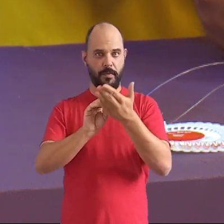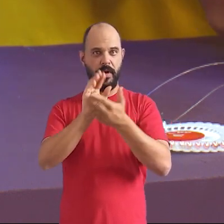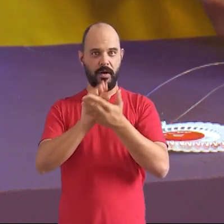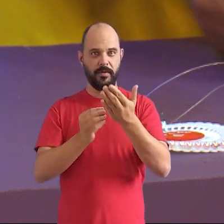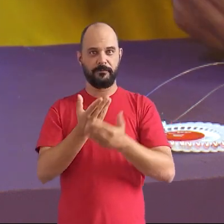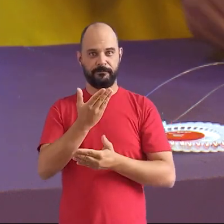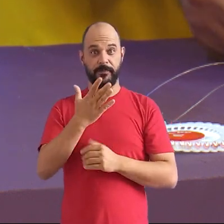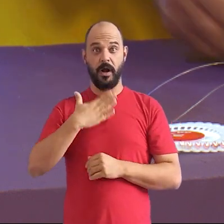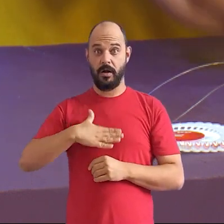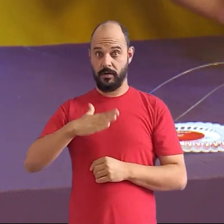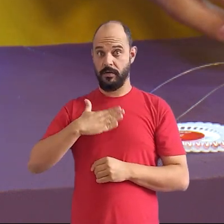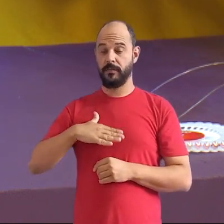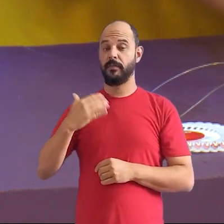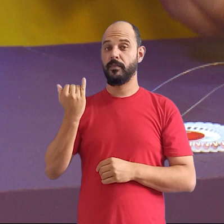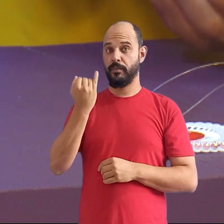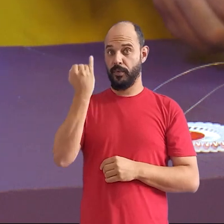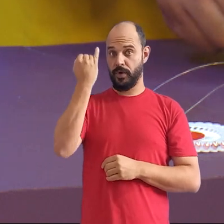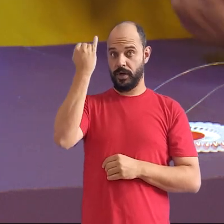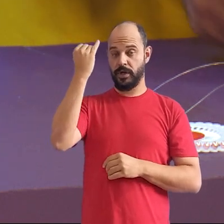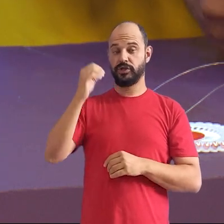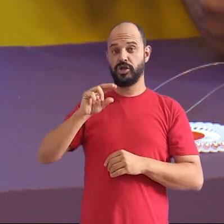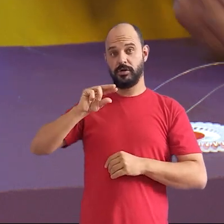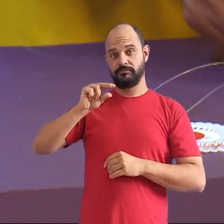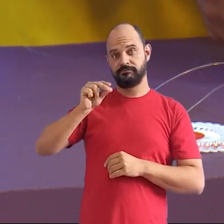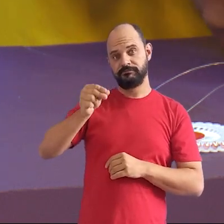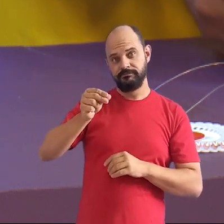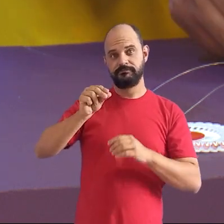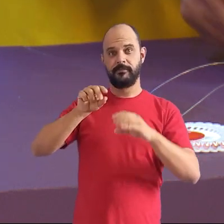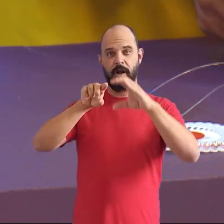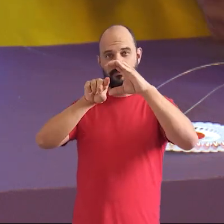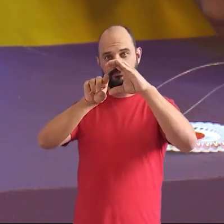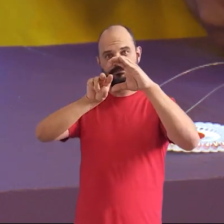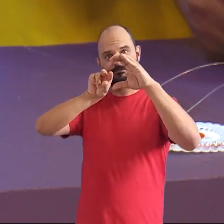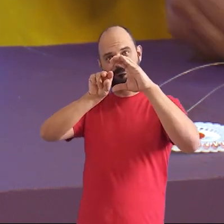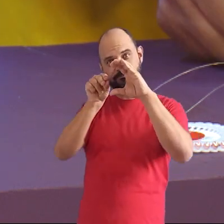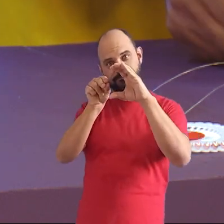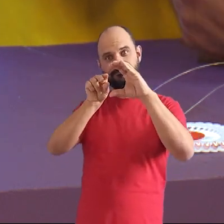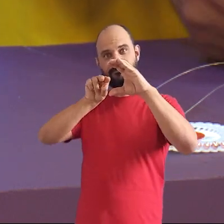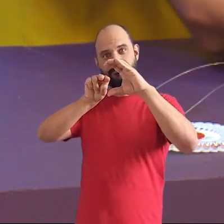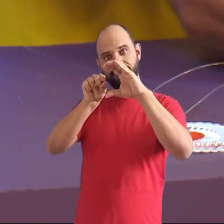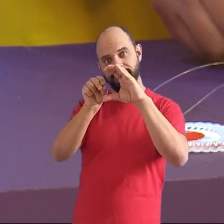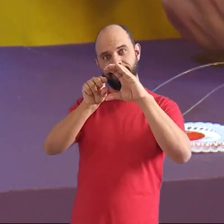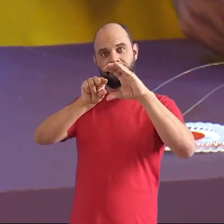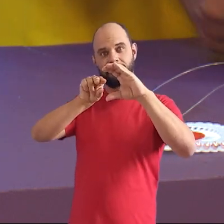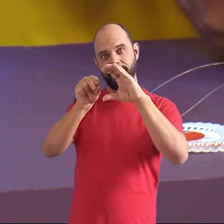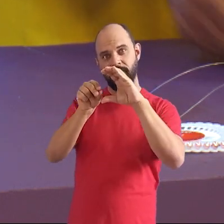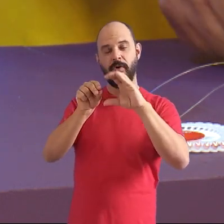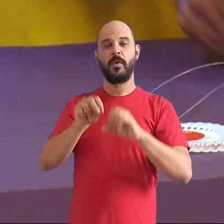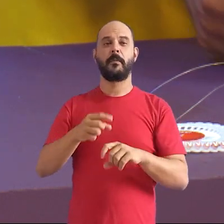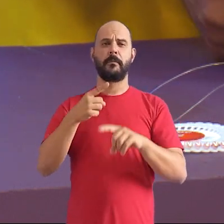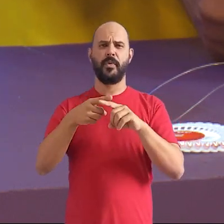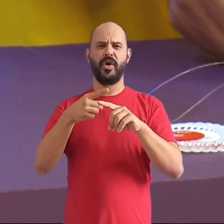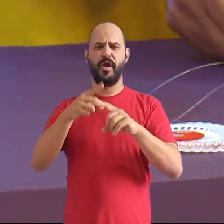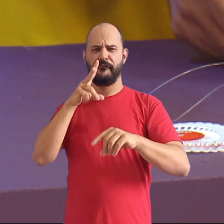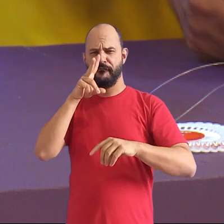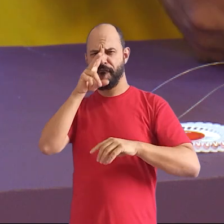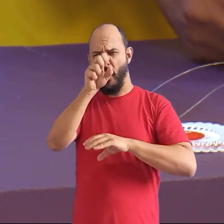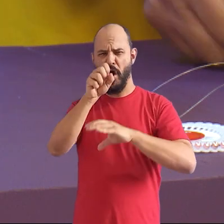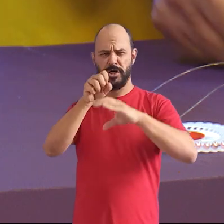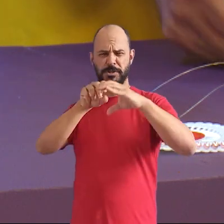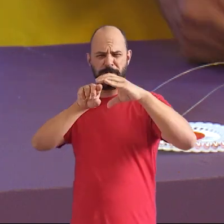E devagarzinho. Pessoal, é muito importante nessa hora você girar, tá? A vareta e ir fazendo pressão com ela, porque se